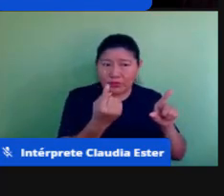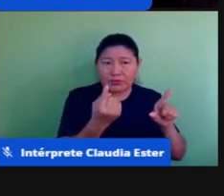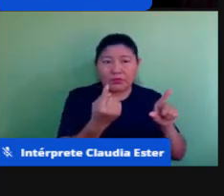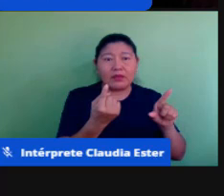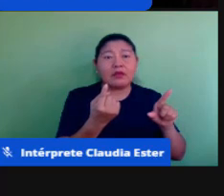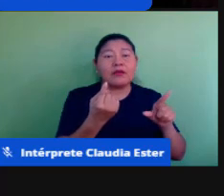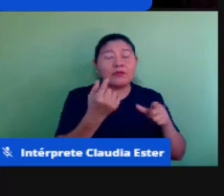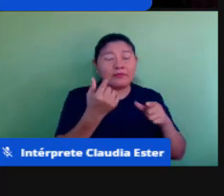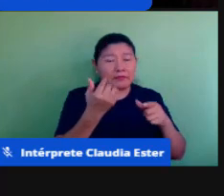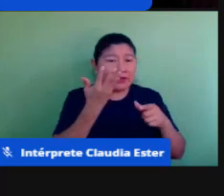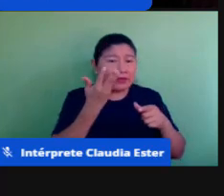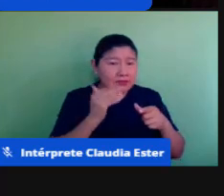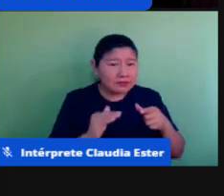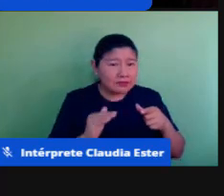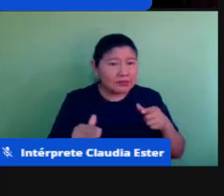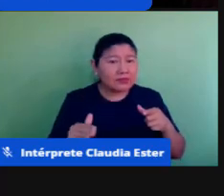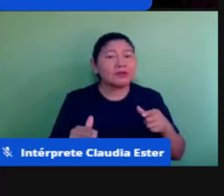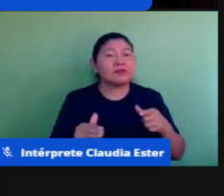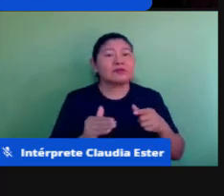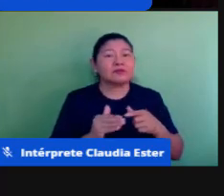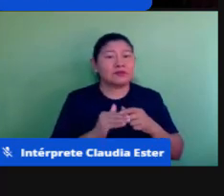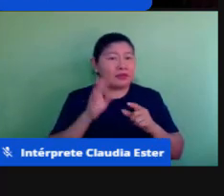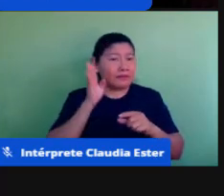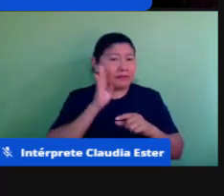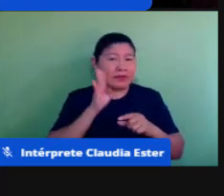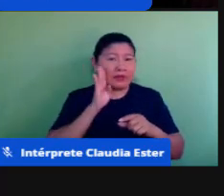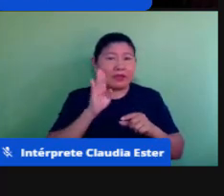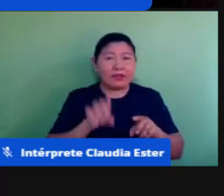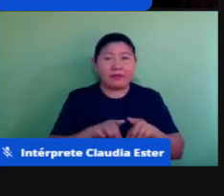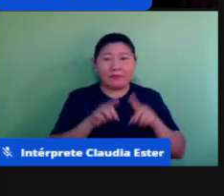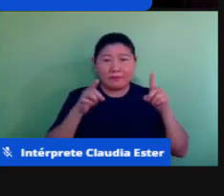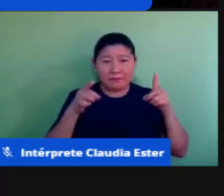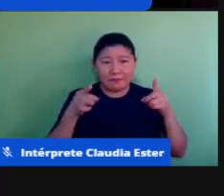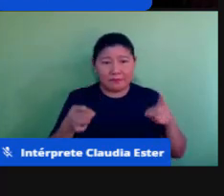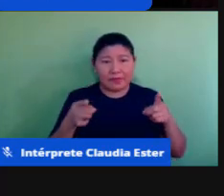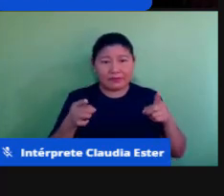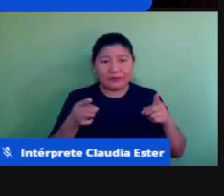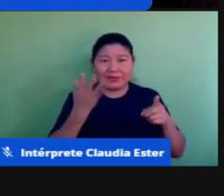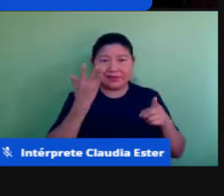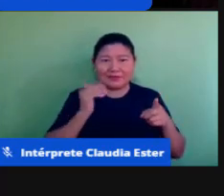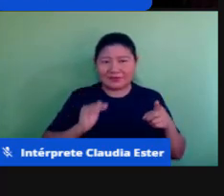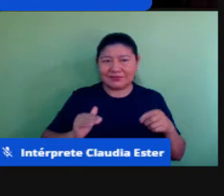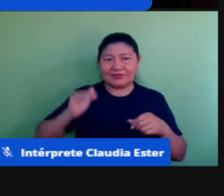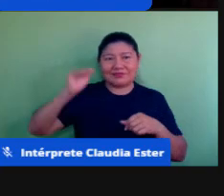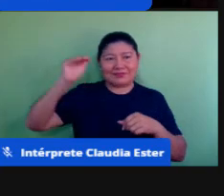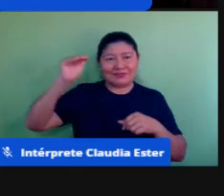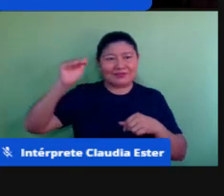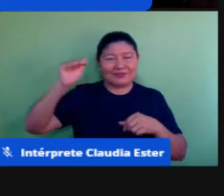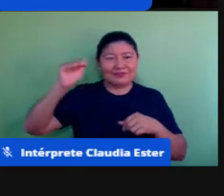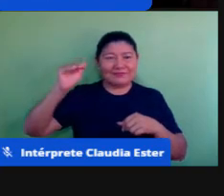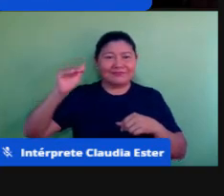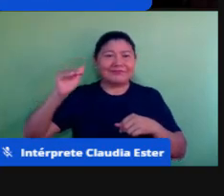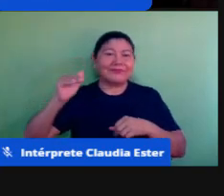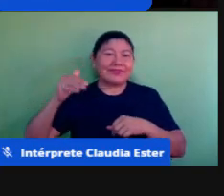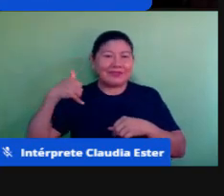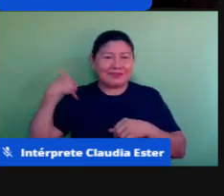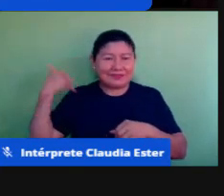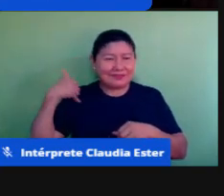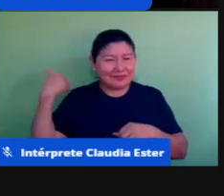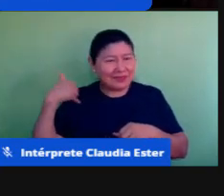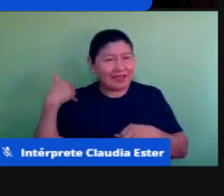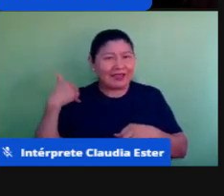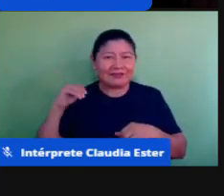interações ali com os seus alunos, que é bem legal. E para os maiores, eles já têm autonomia, você consegue identificar, eles entram e vão